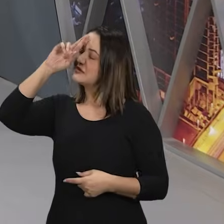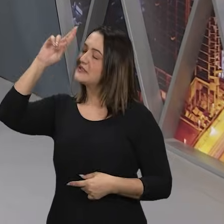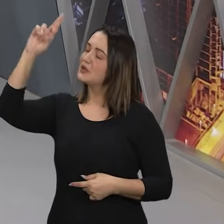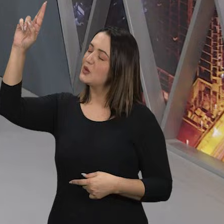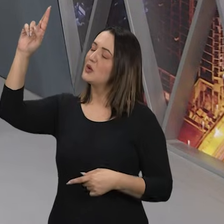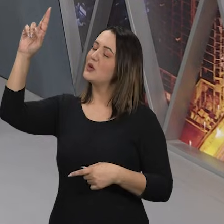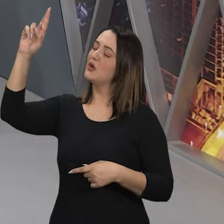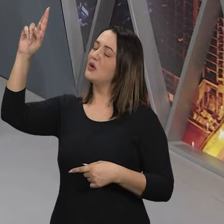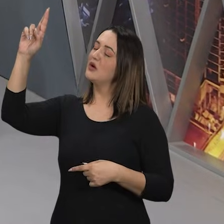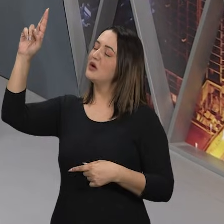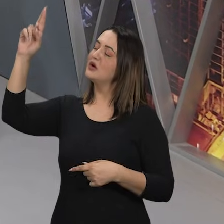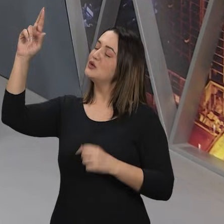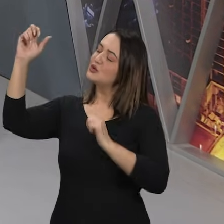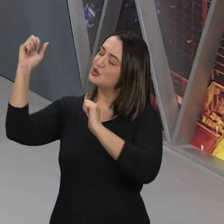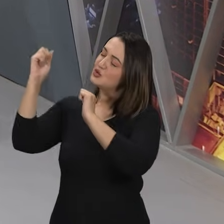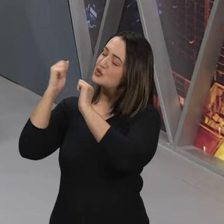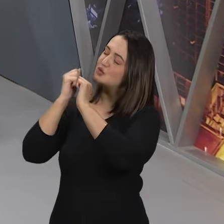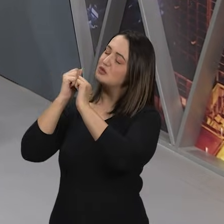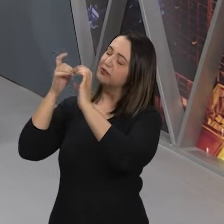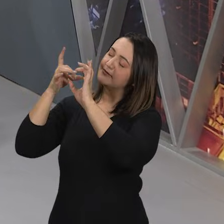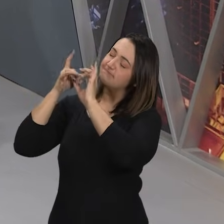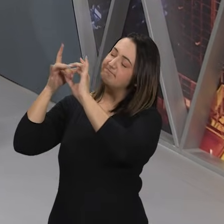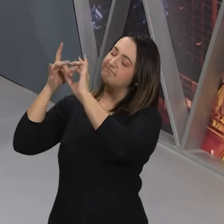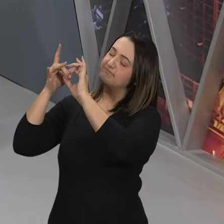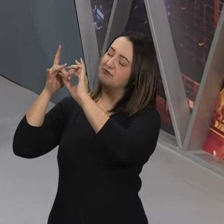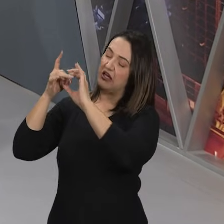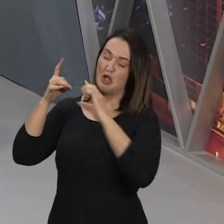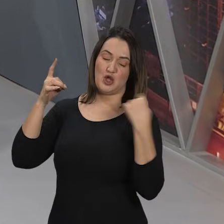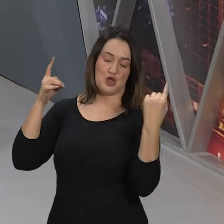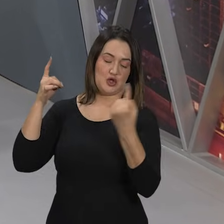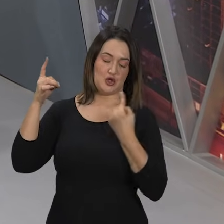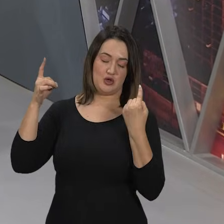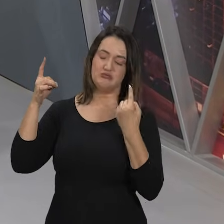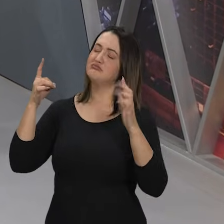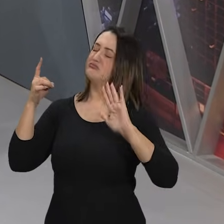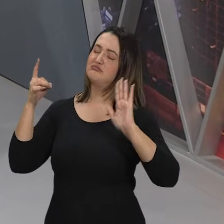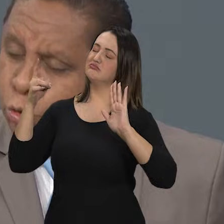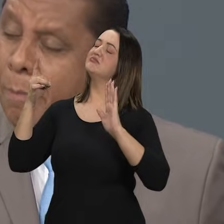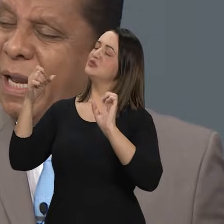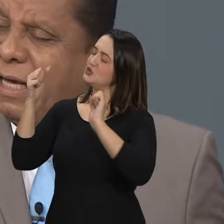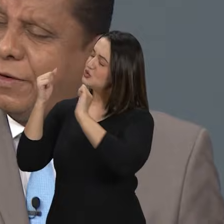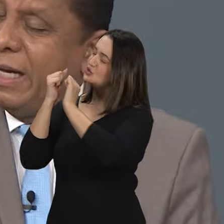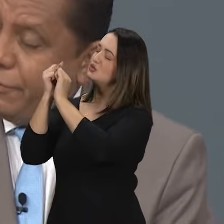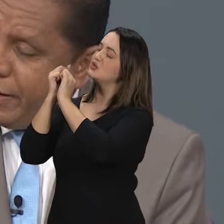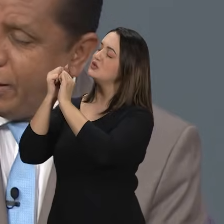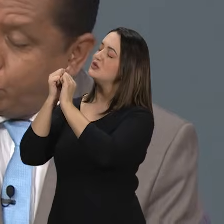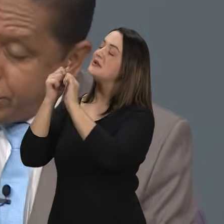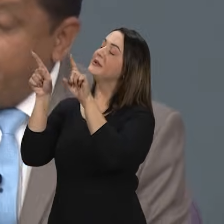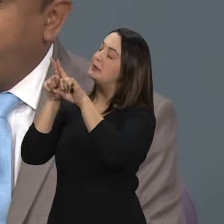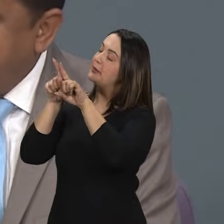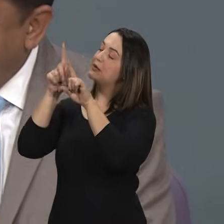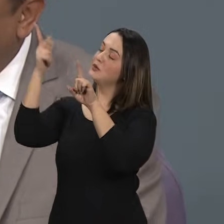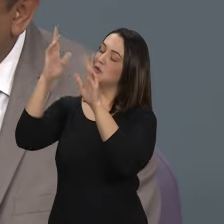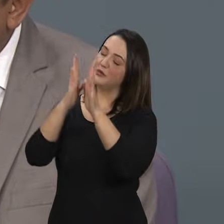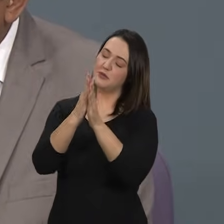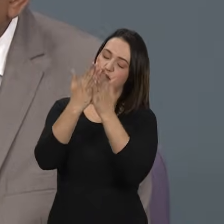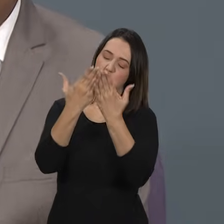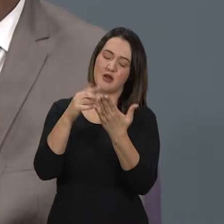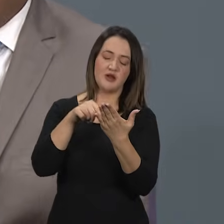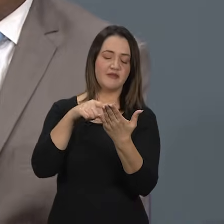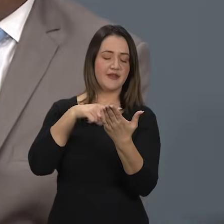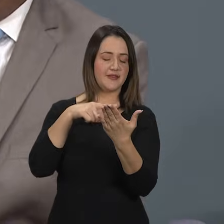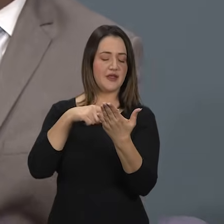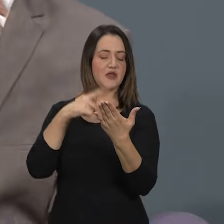nos deixou sozinhos, não nos abandonou, mas a Tua palavra revela o Teu plano